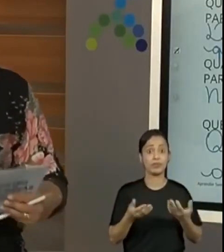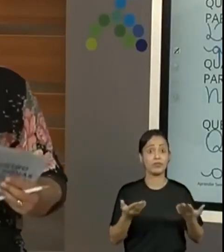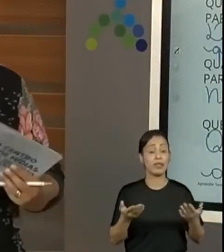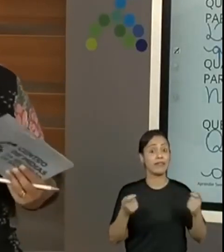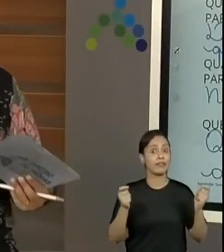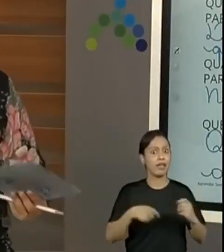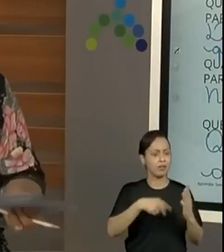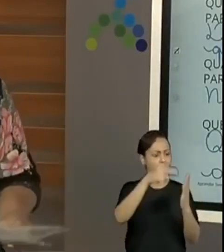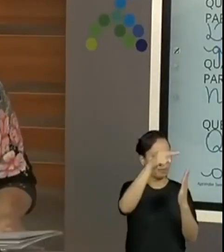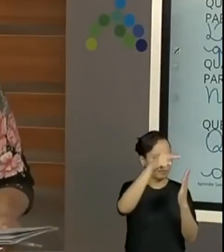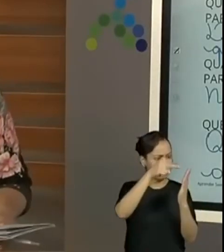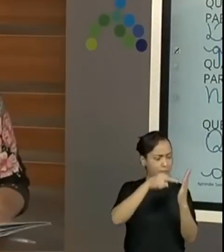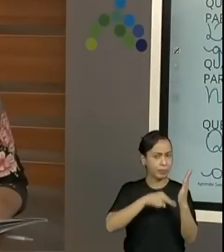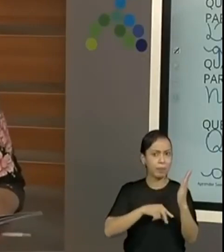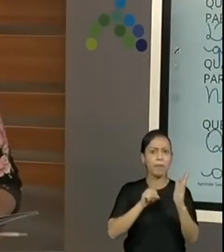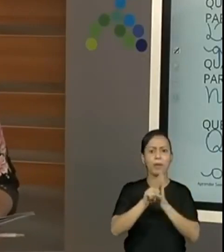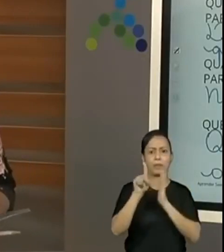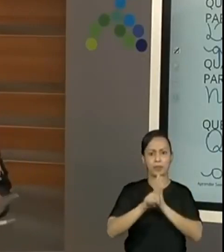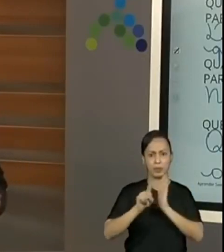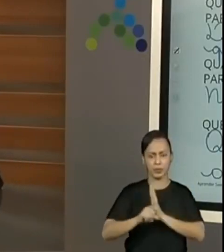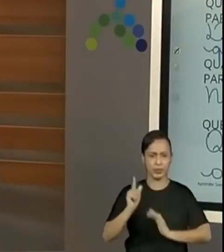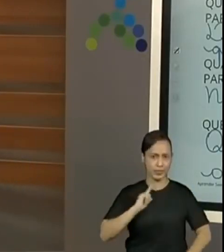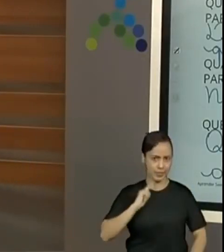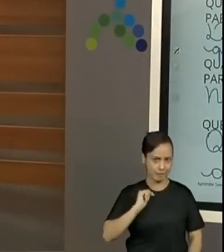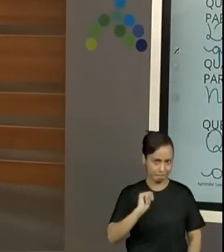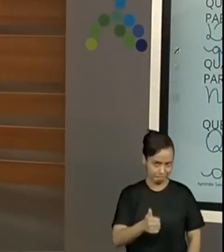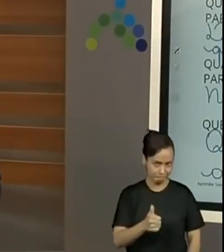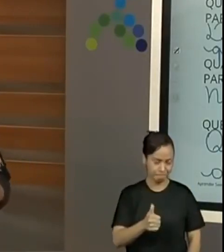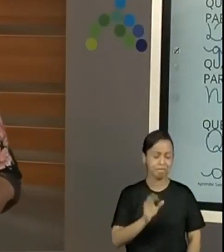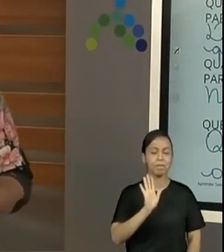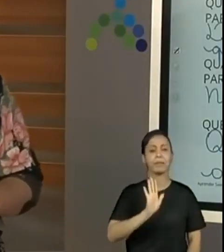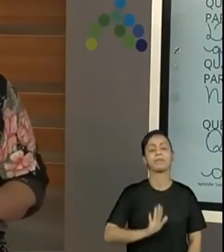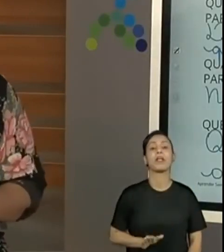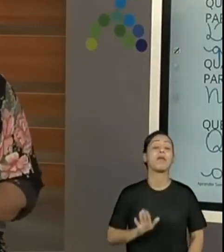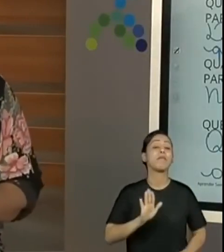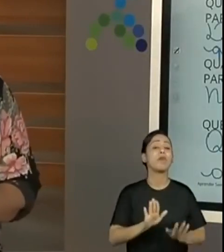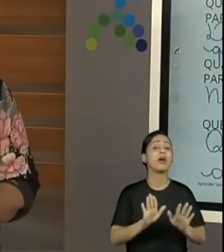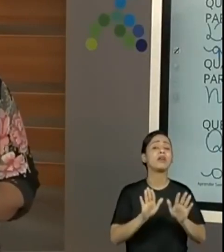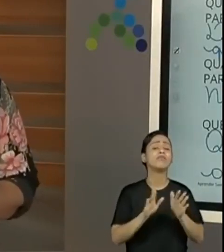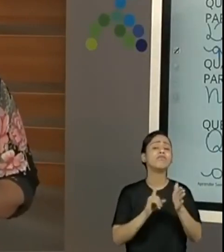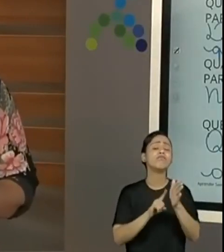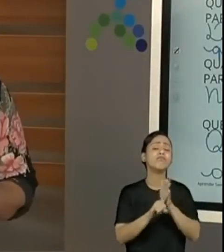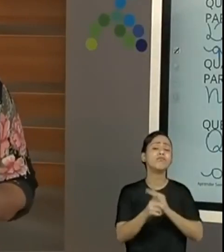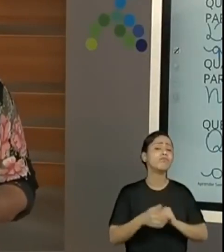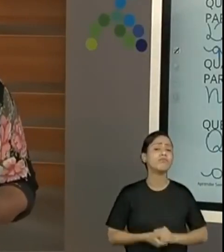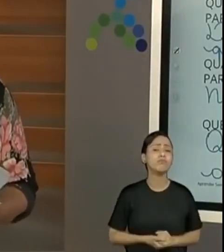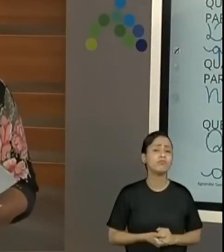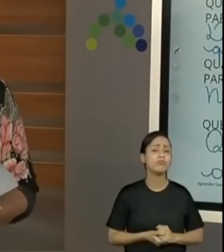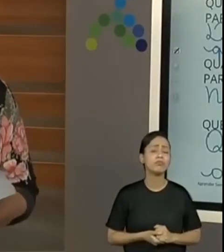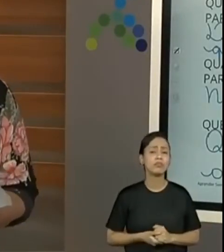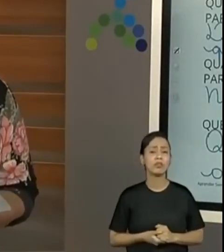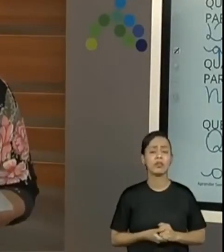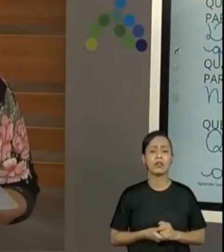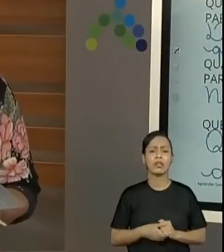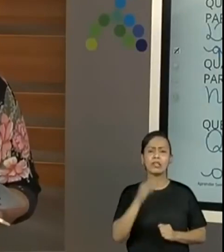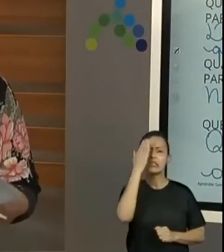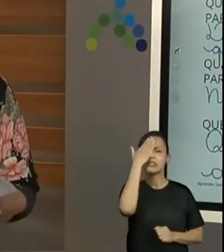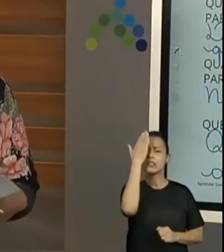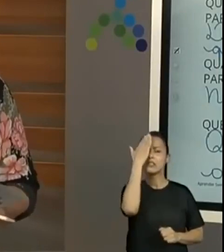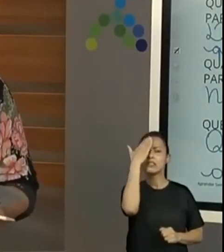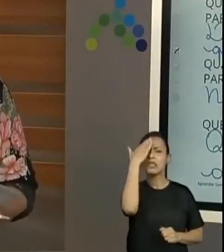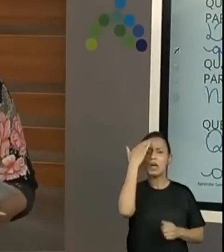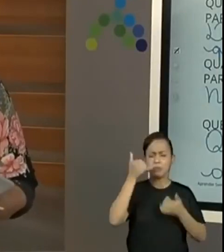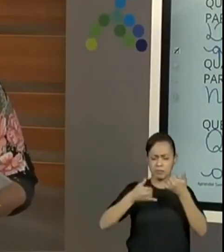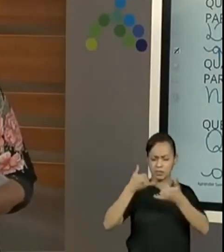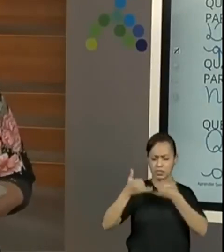texto, todas estão lá, correto? Agora eu pergunto para você, como eu sei